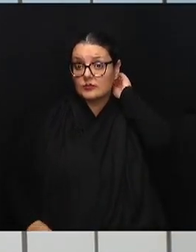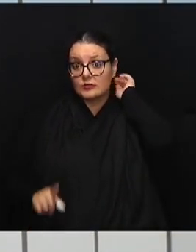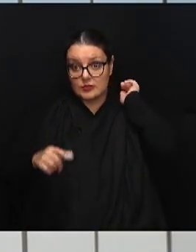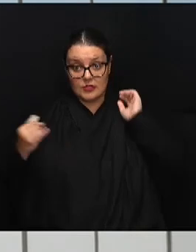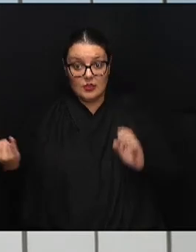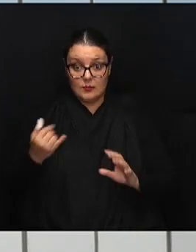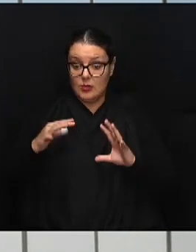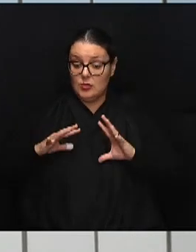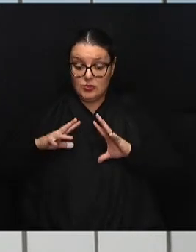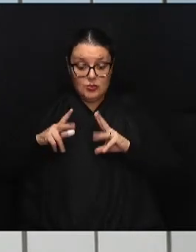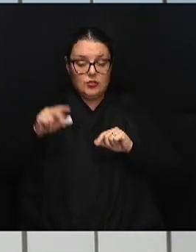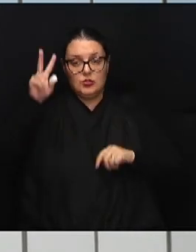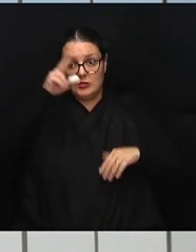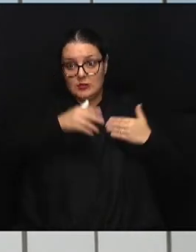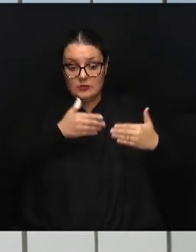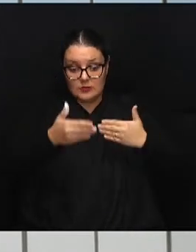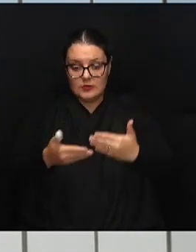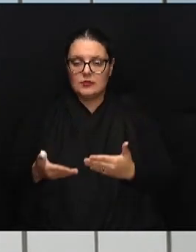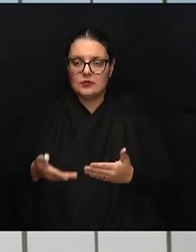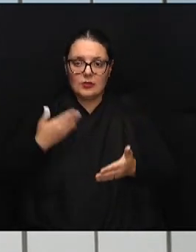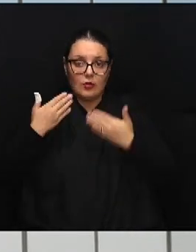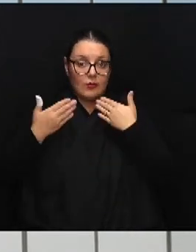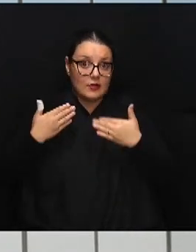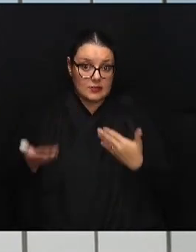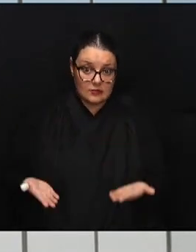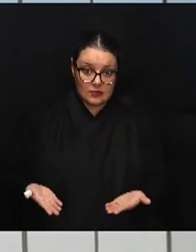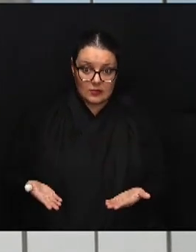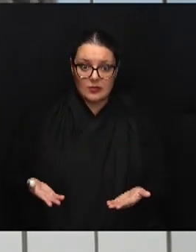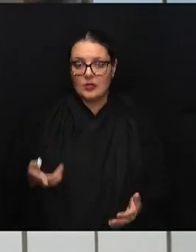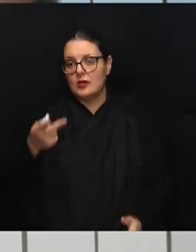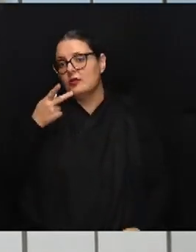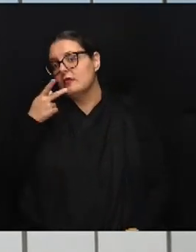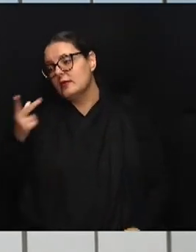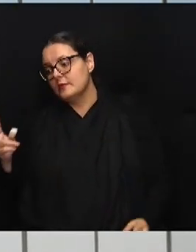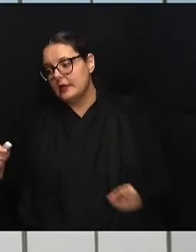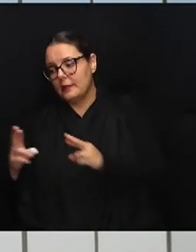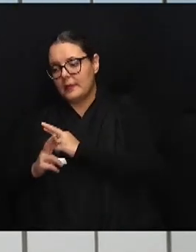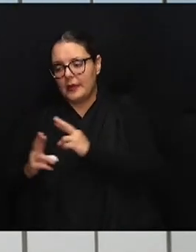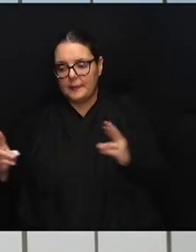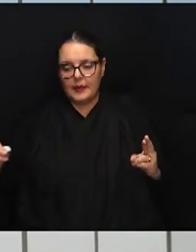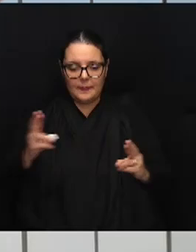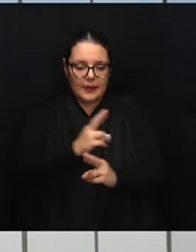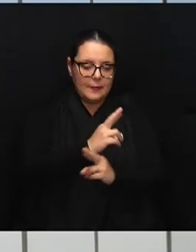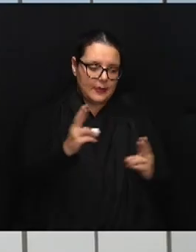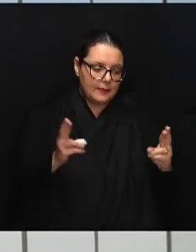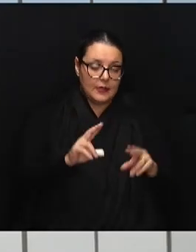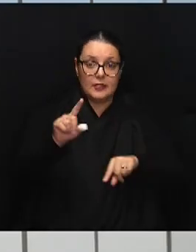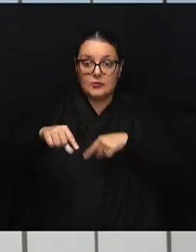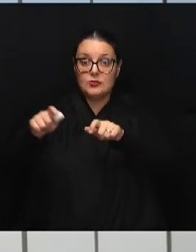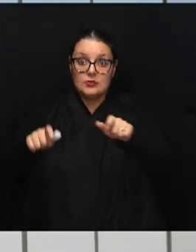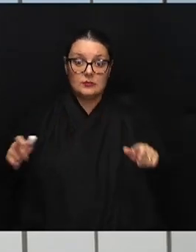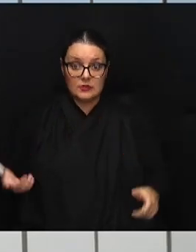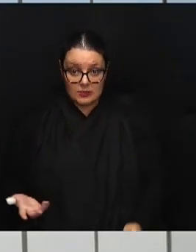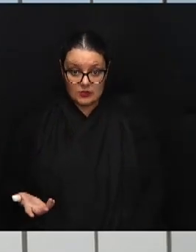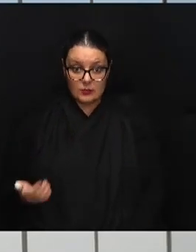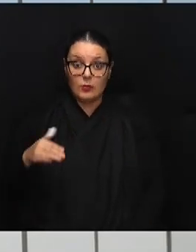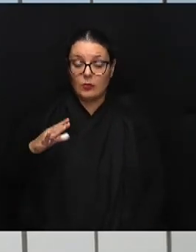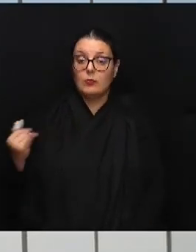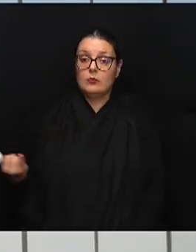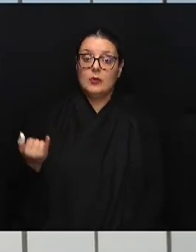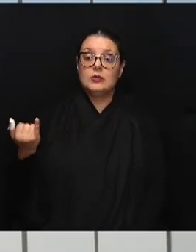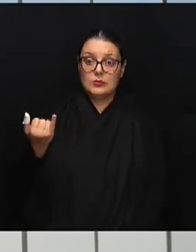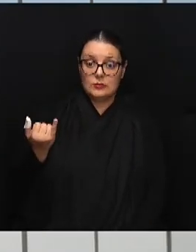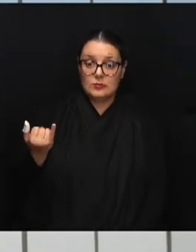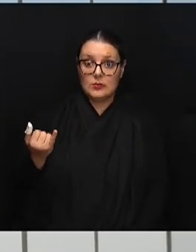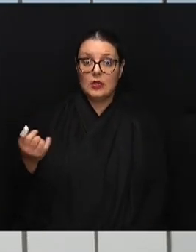de toda essa história, né, por mais que a gente esteja falando de relacionamentos, de outras pessoas, o mais importante